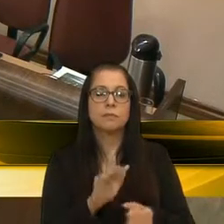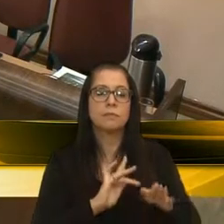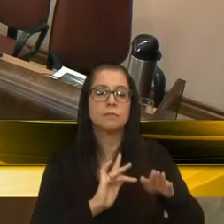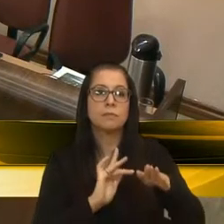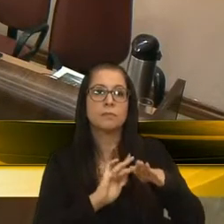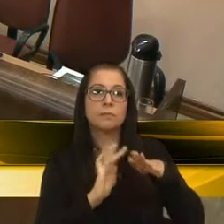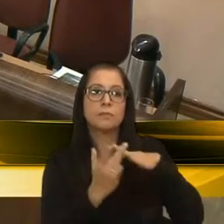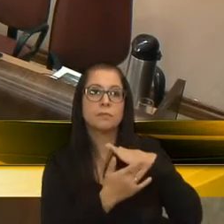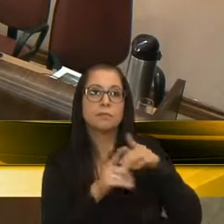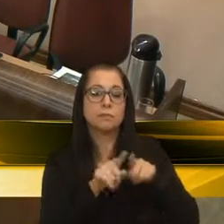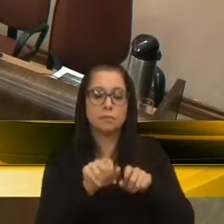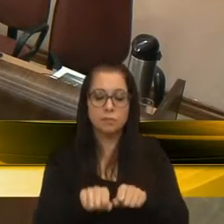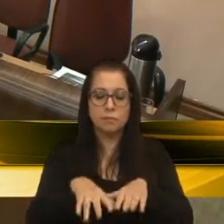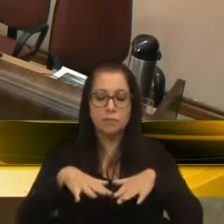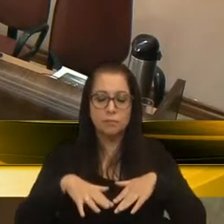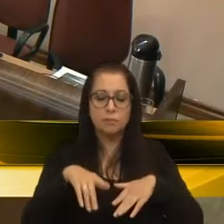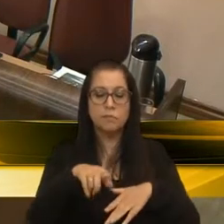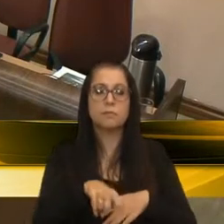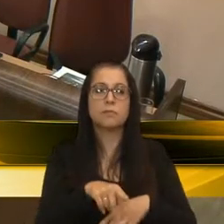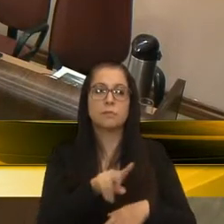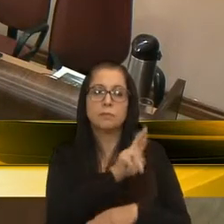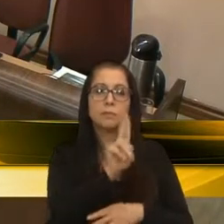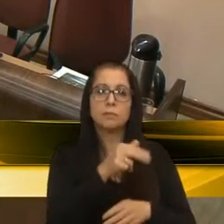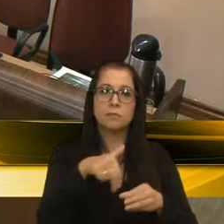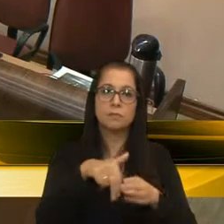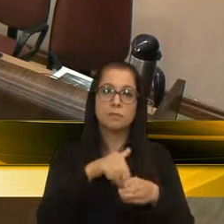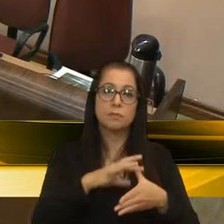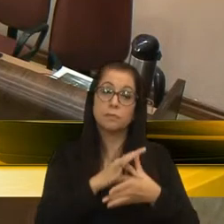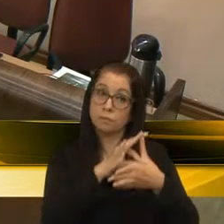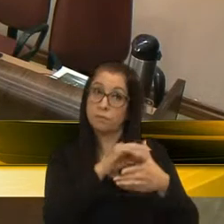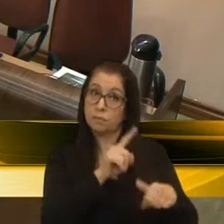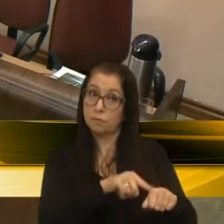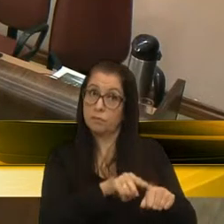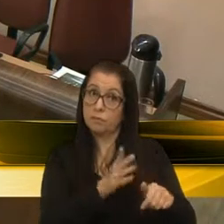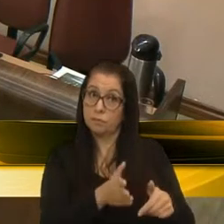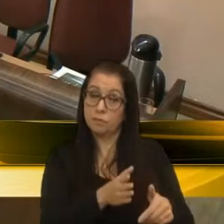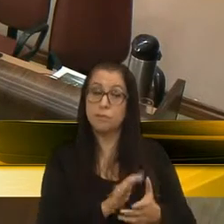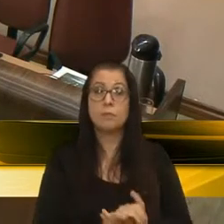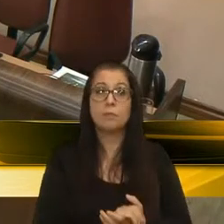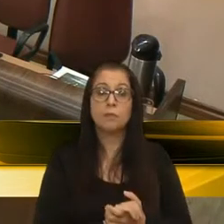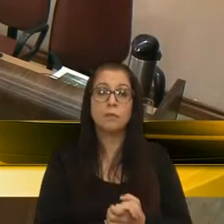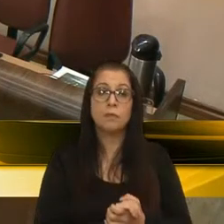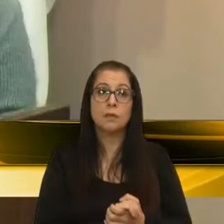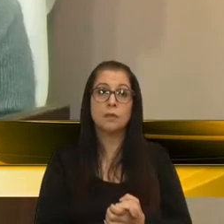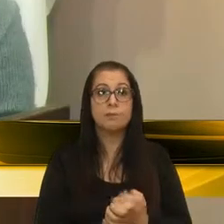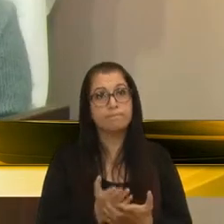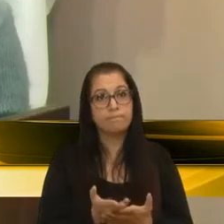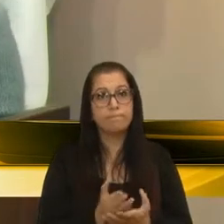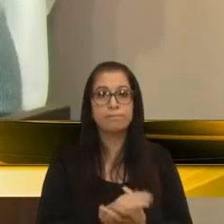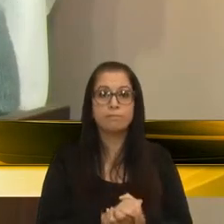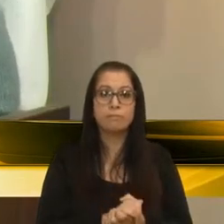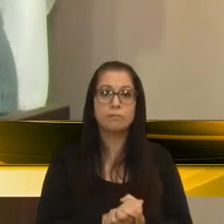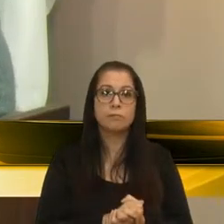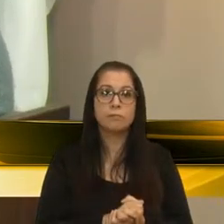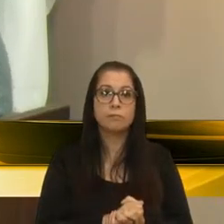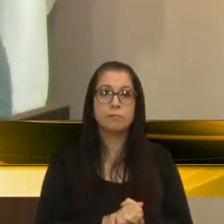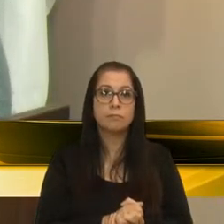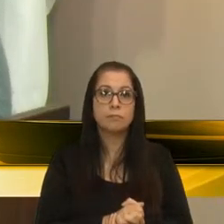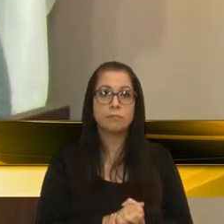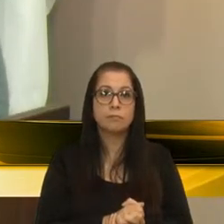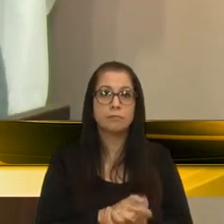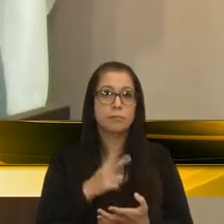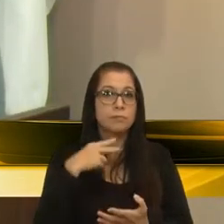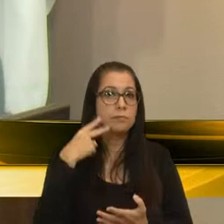aqui no plenário. Eu ocupo esse espaço de liderança em função, assim,